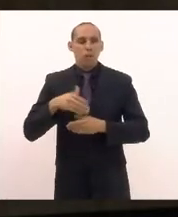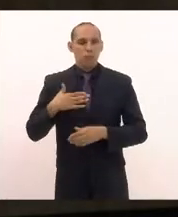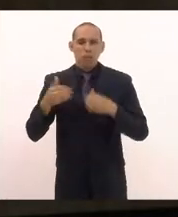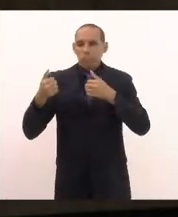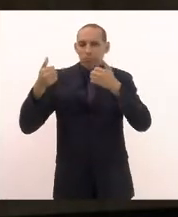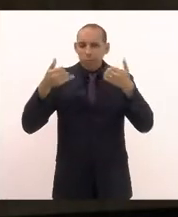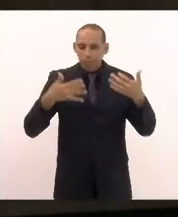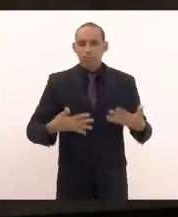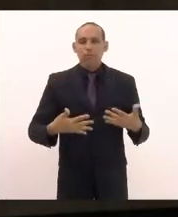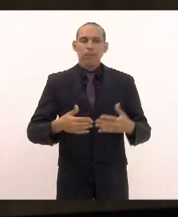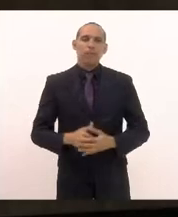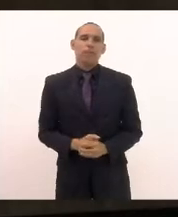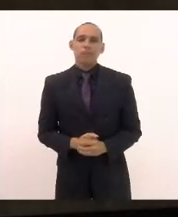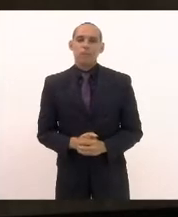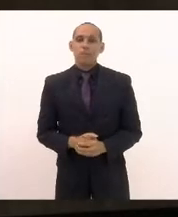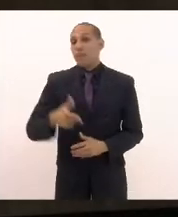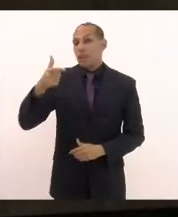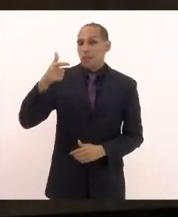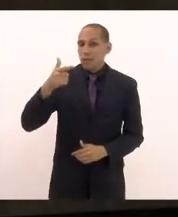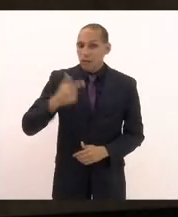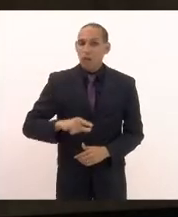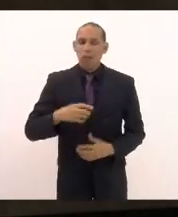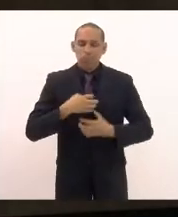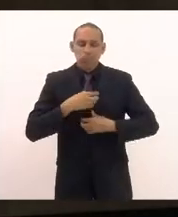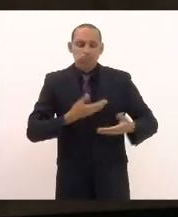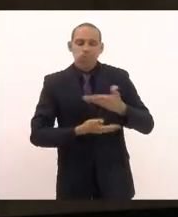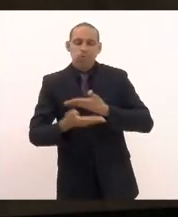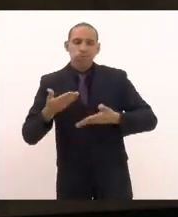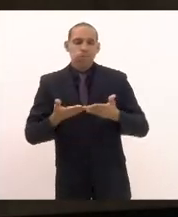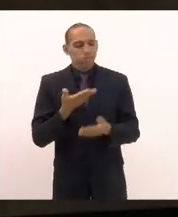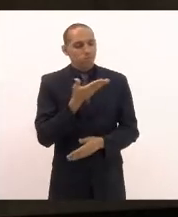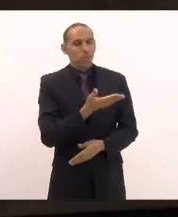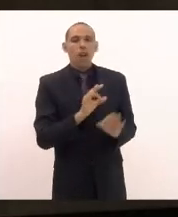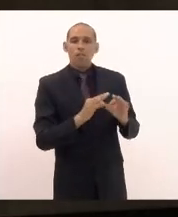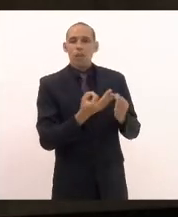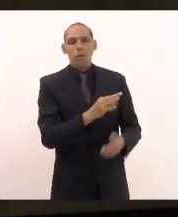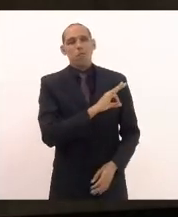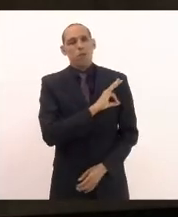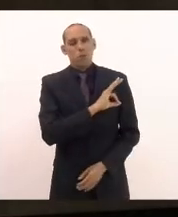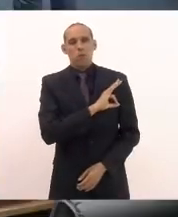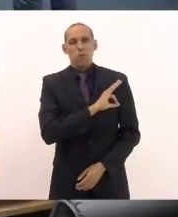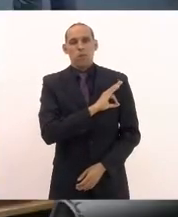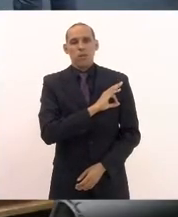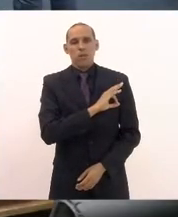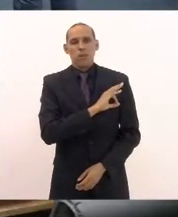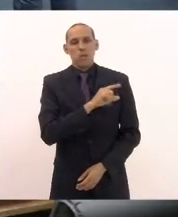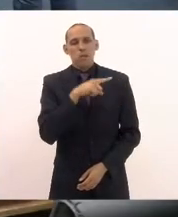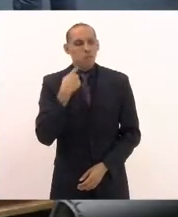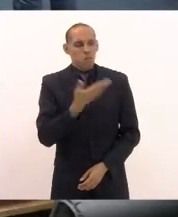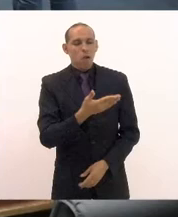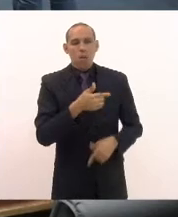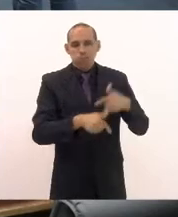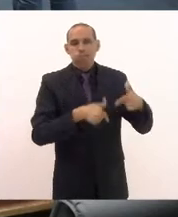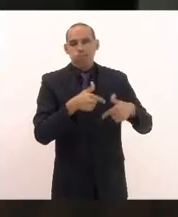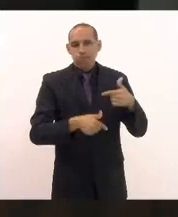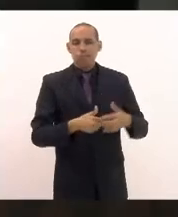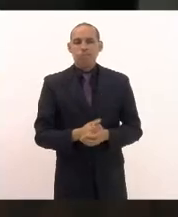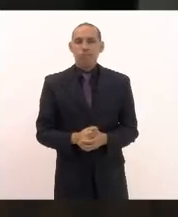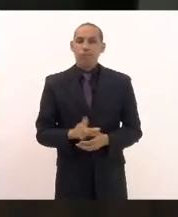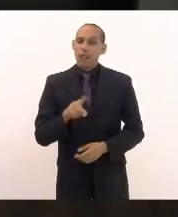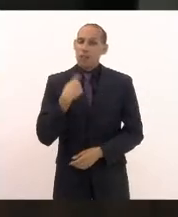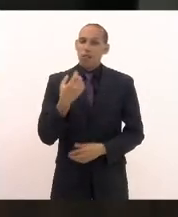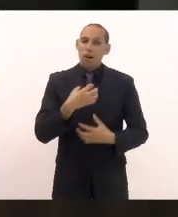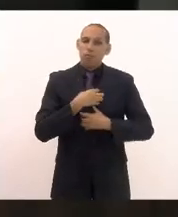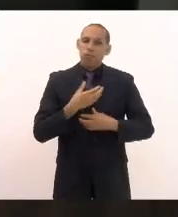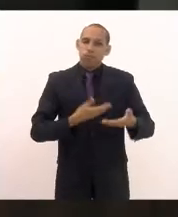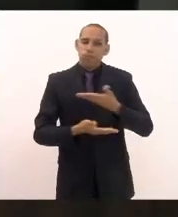nesses termos, mais uma vez renovando a solidariedade à família desse policial que foi assassinado, que foi morto em combate. Nossa